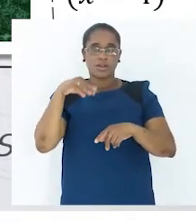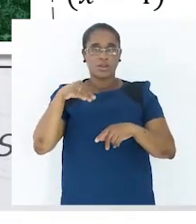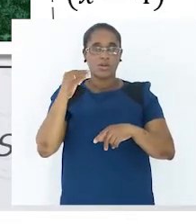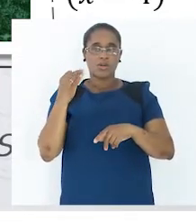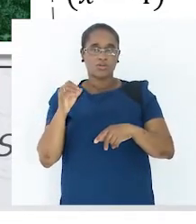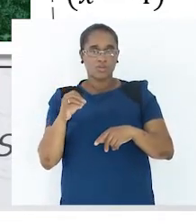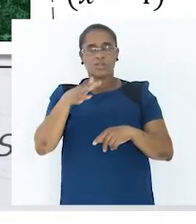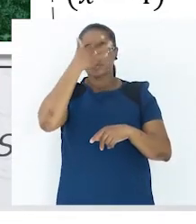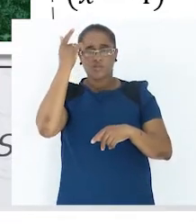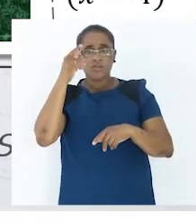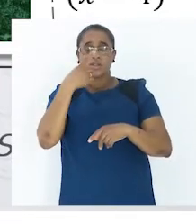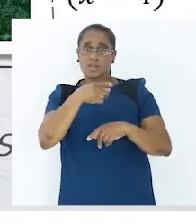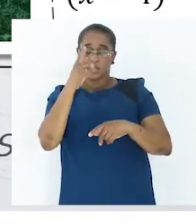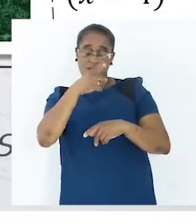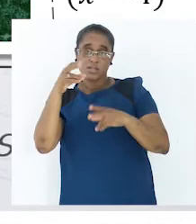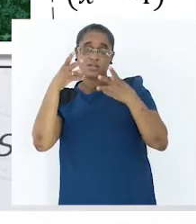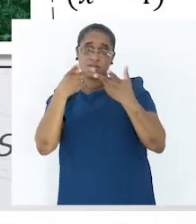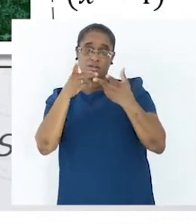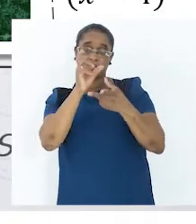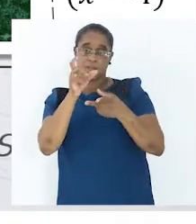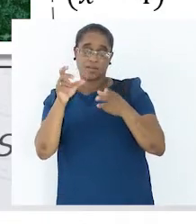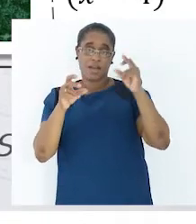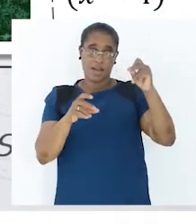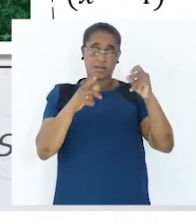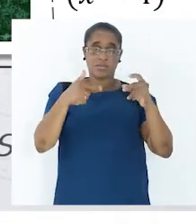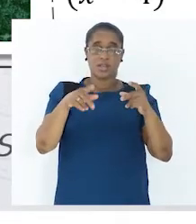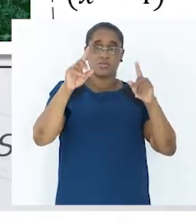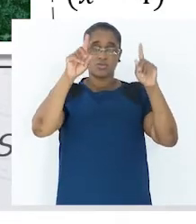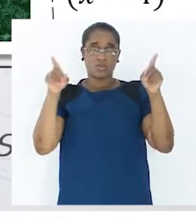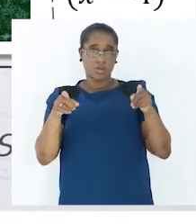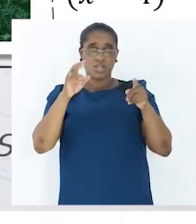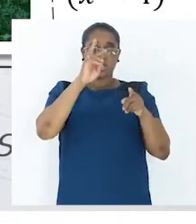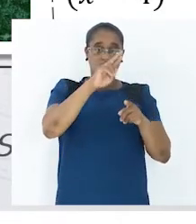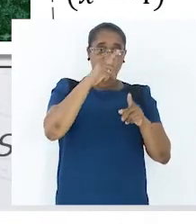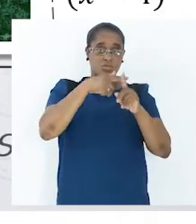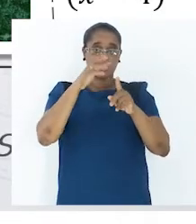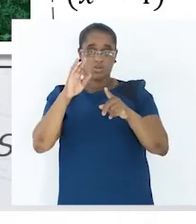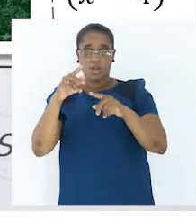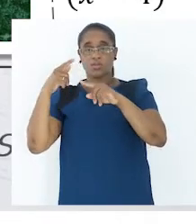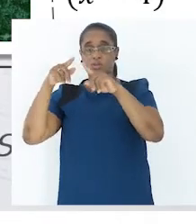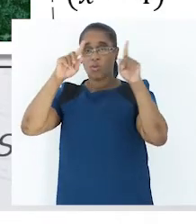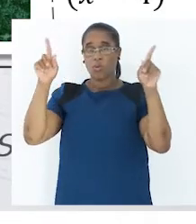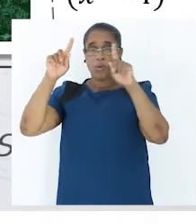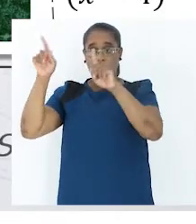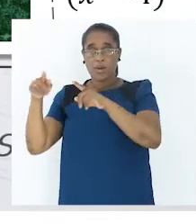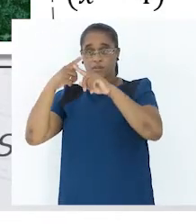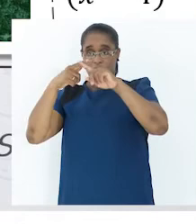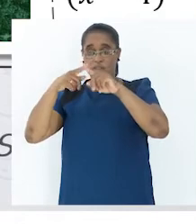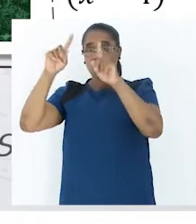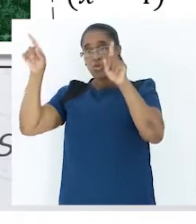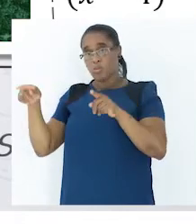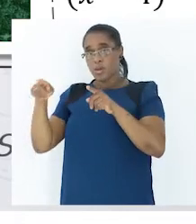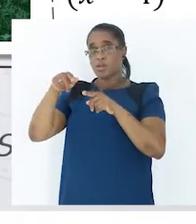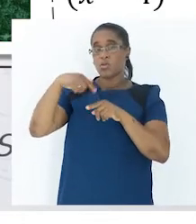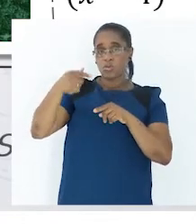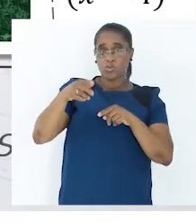A, temos dentro de um parênteses x mais 4 vezes um outro parênteses